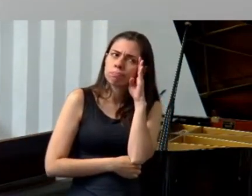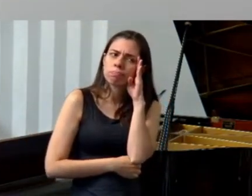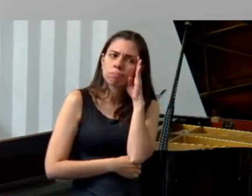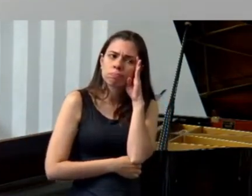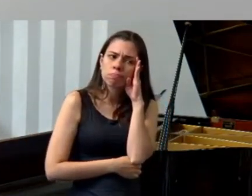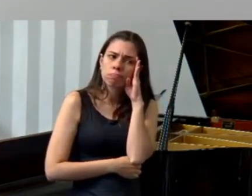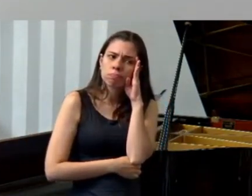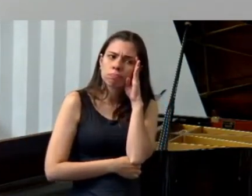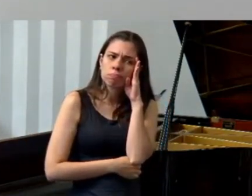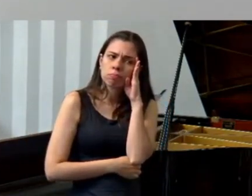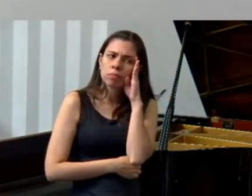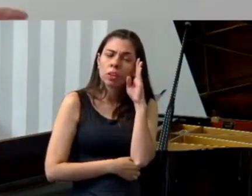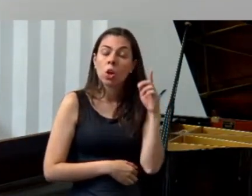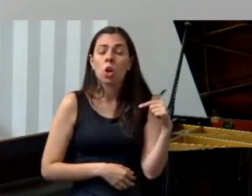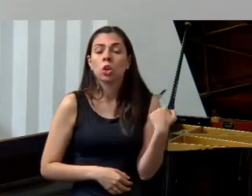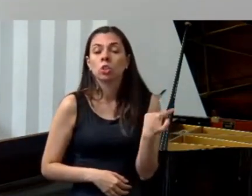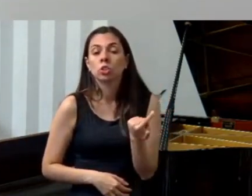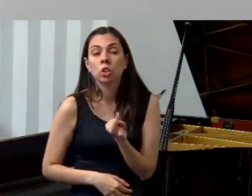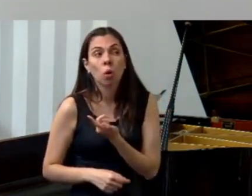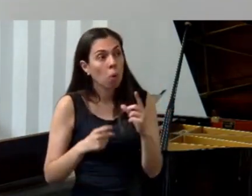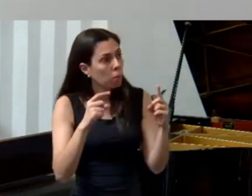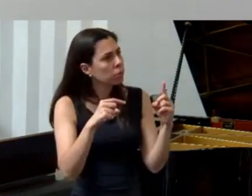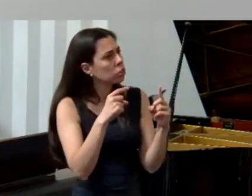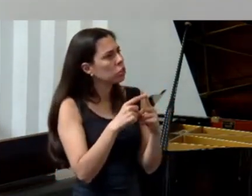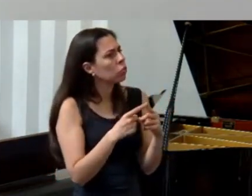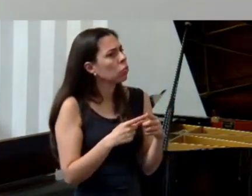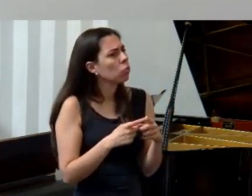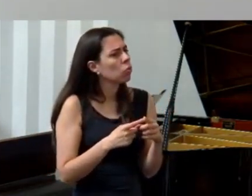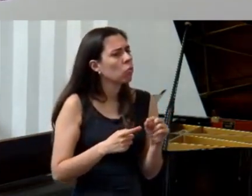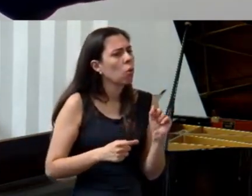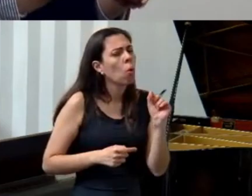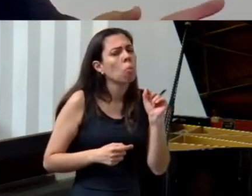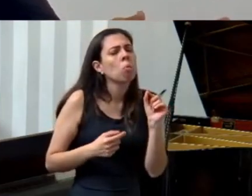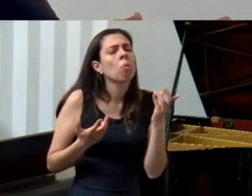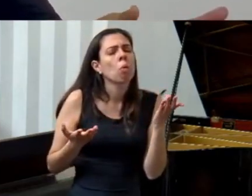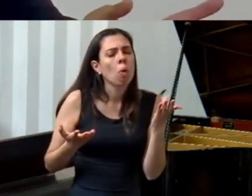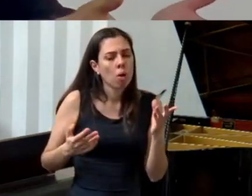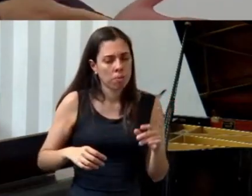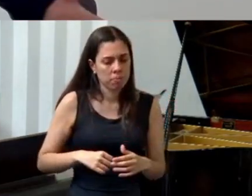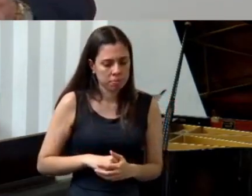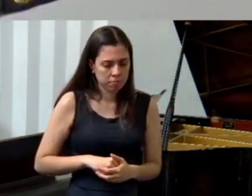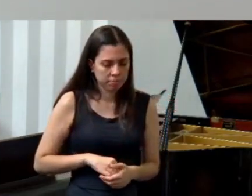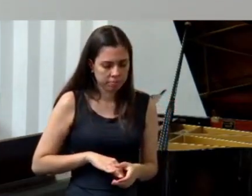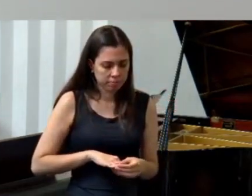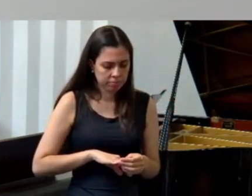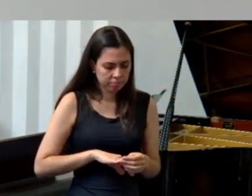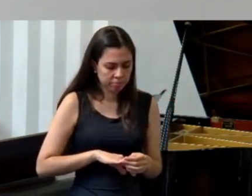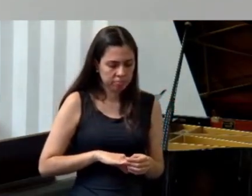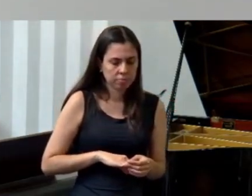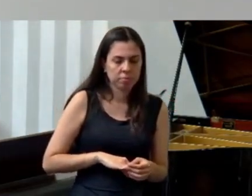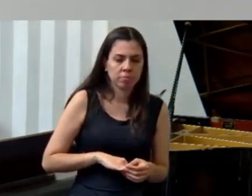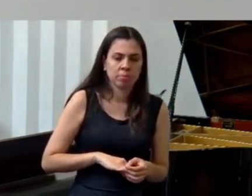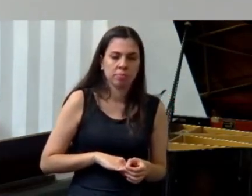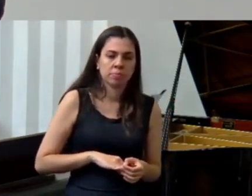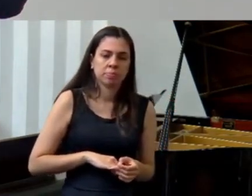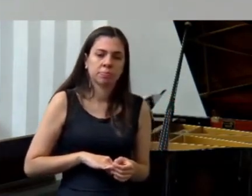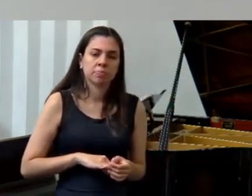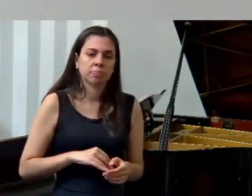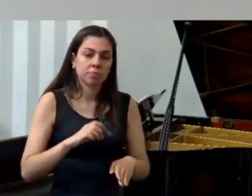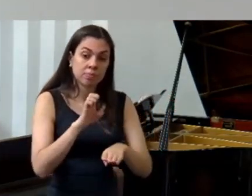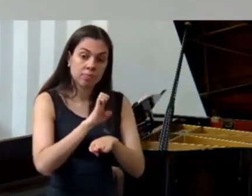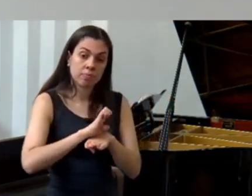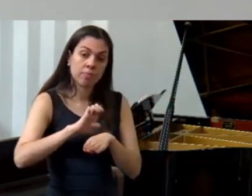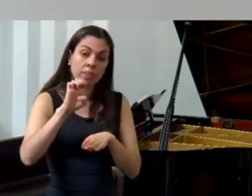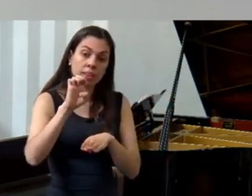Estamos onde Deus quer que estejamos. Deus fala para Elias: o que você está fazendo na caverna? Eu quero você em cima do monte. O